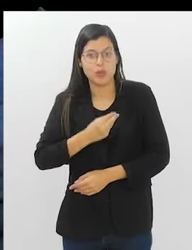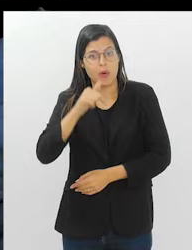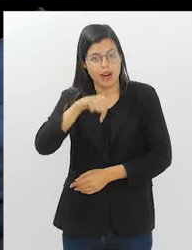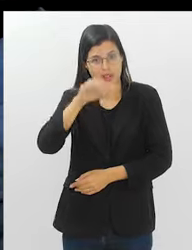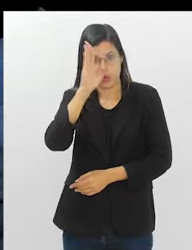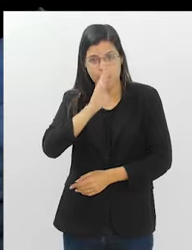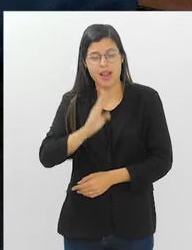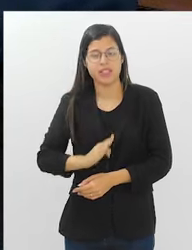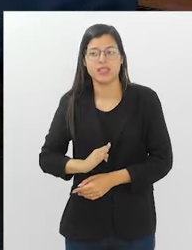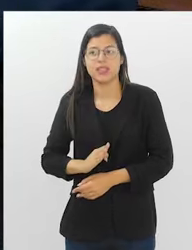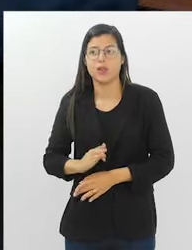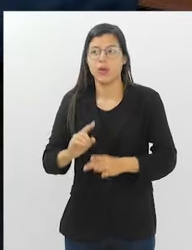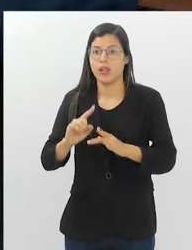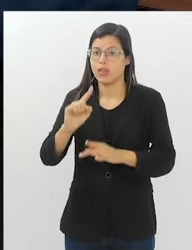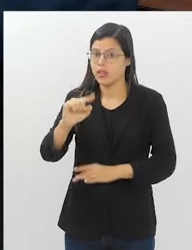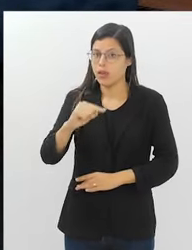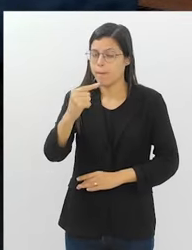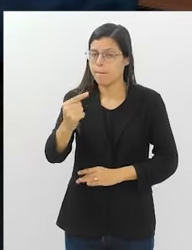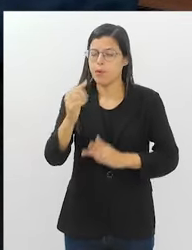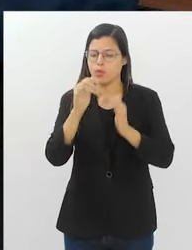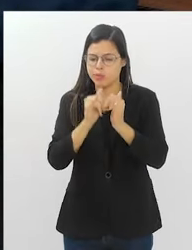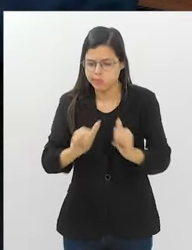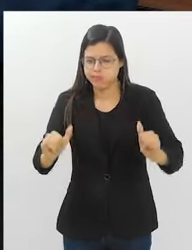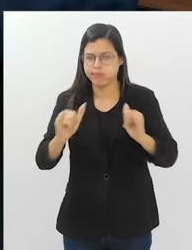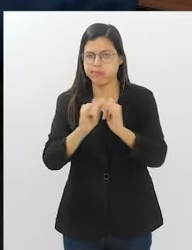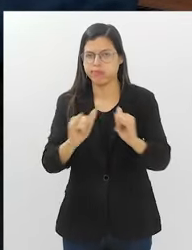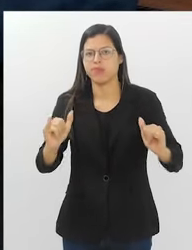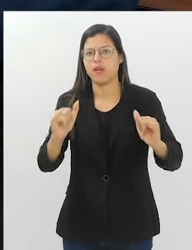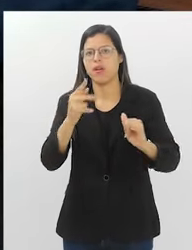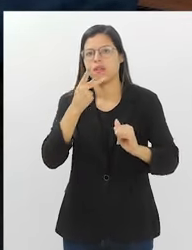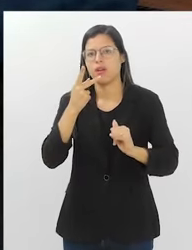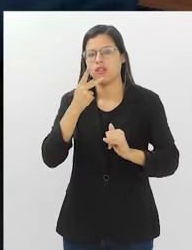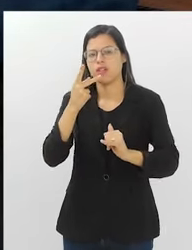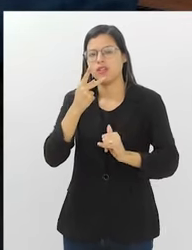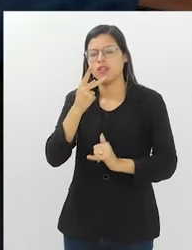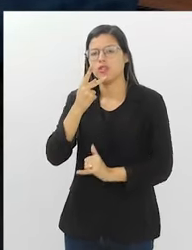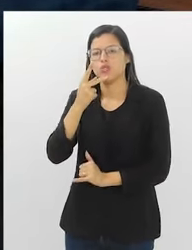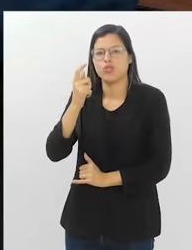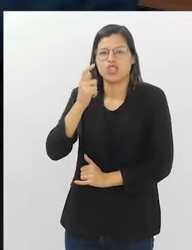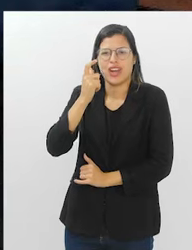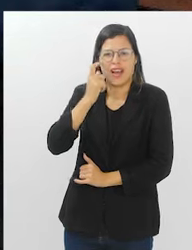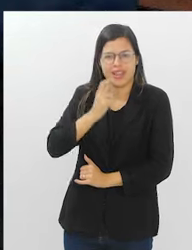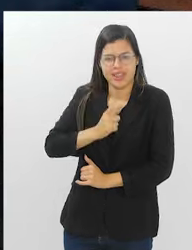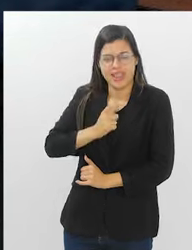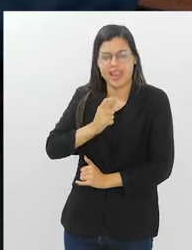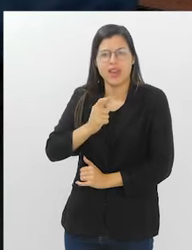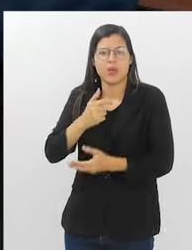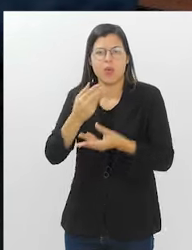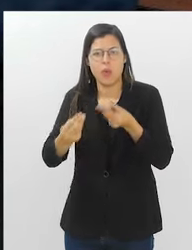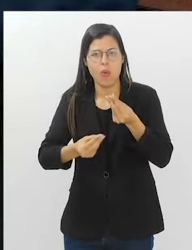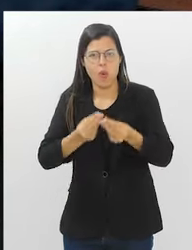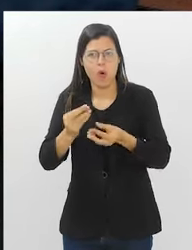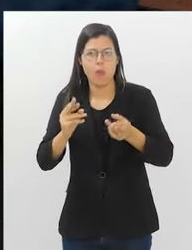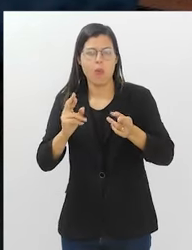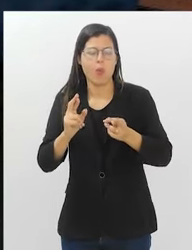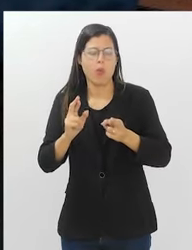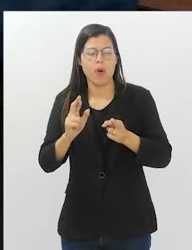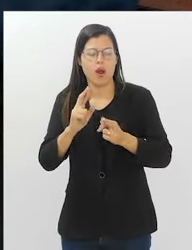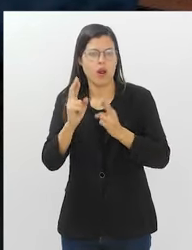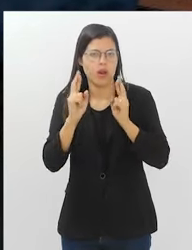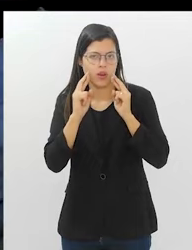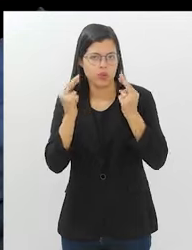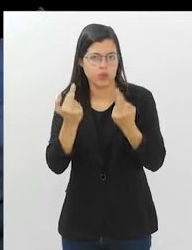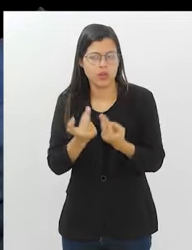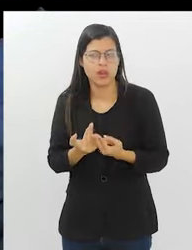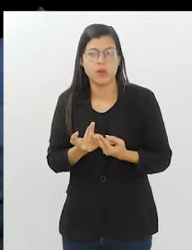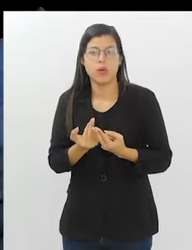Sim. no Brasil, né? Depois de uma ampla divulgação de vocês, e aí falando de Kardec, como foi a reunião, Isso. e